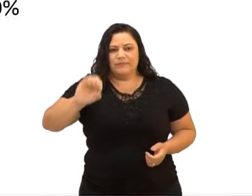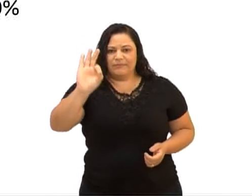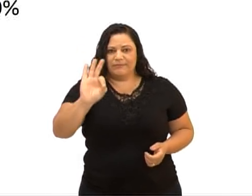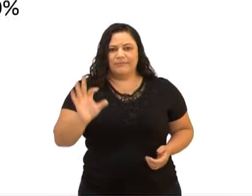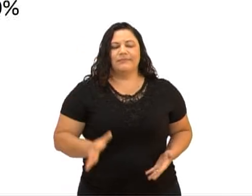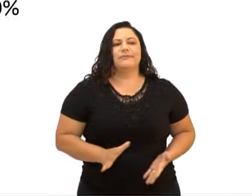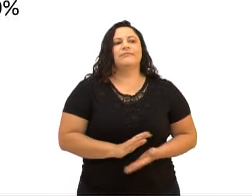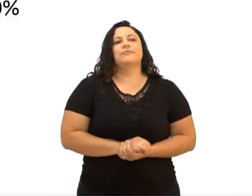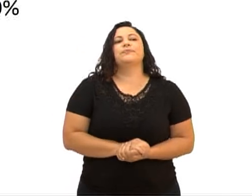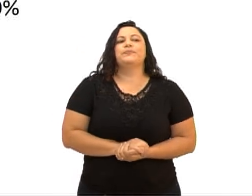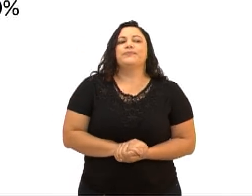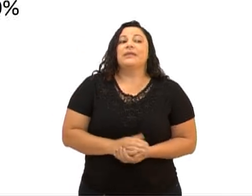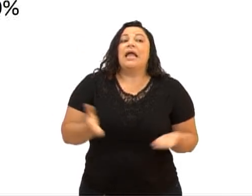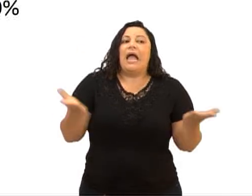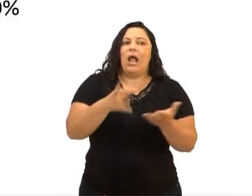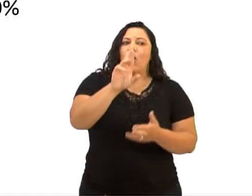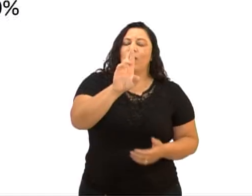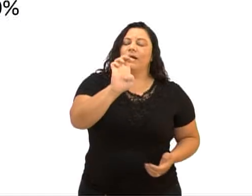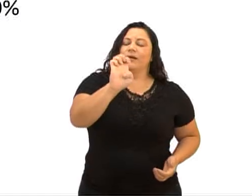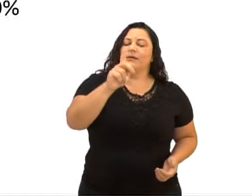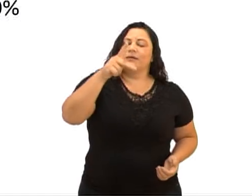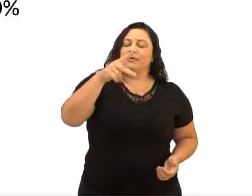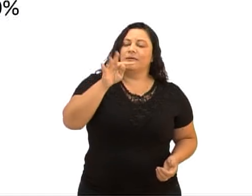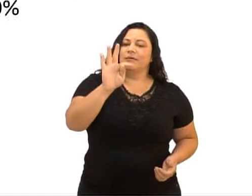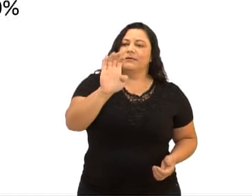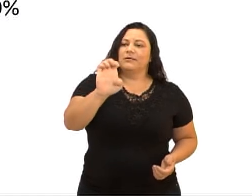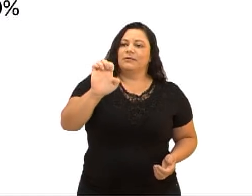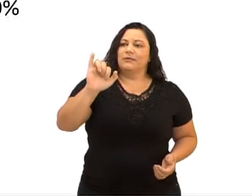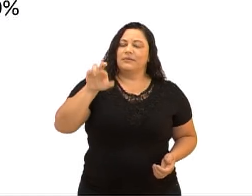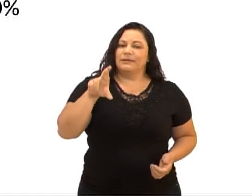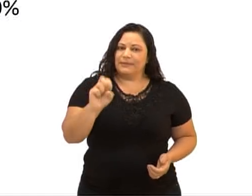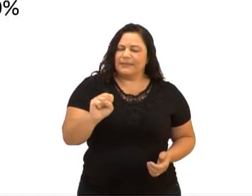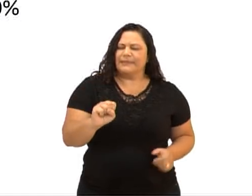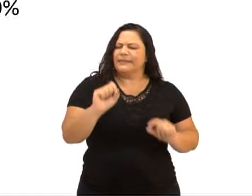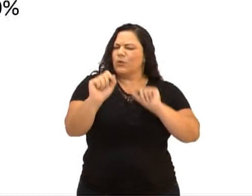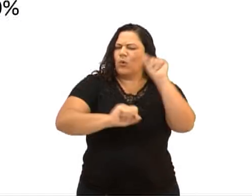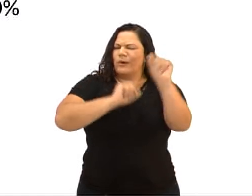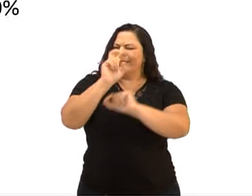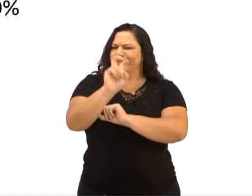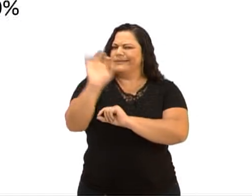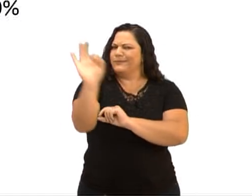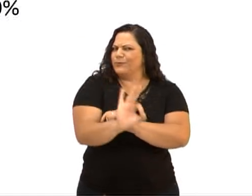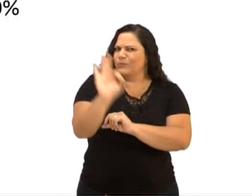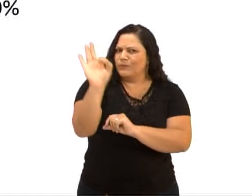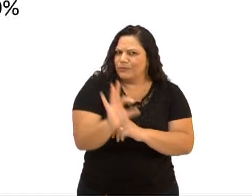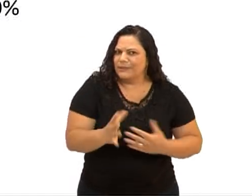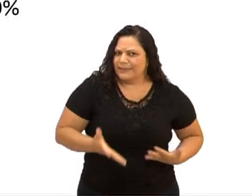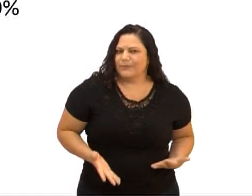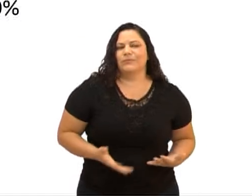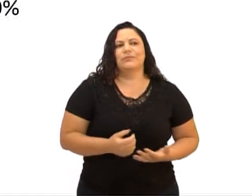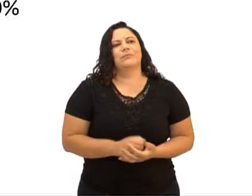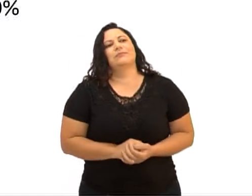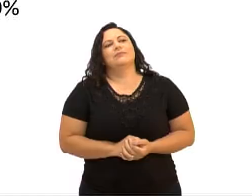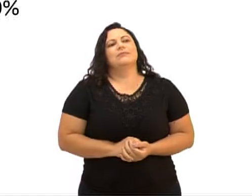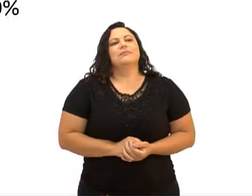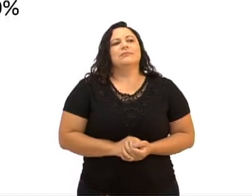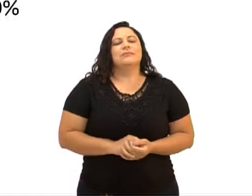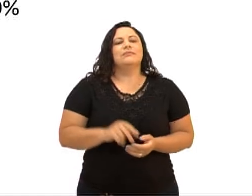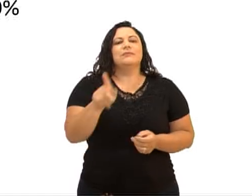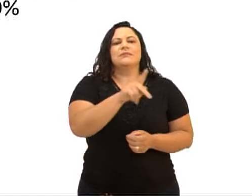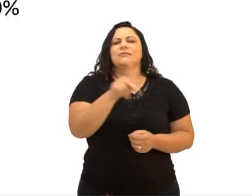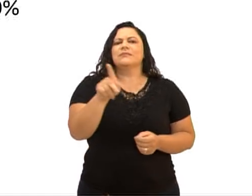Agora, dos répteis, certo? Eram 5%. E a professora disse para vocês que o quê?